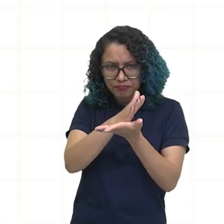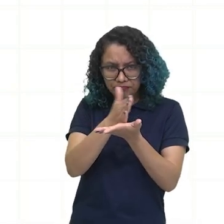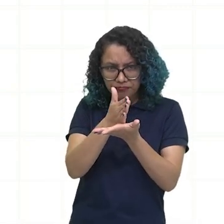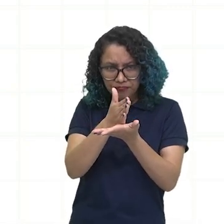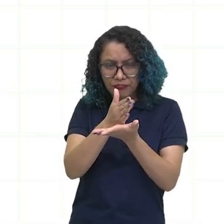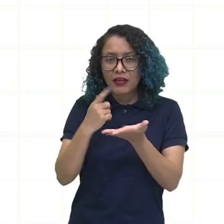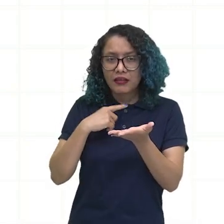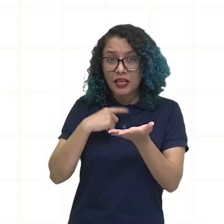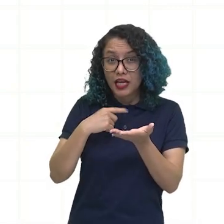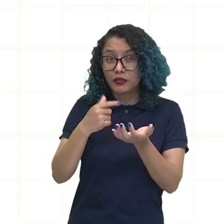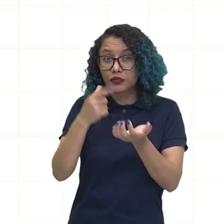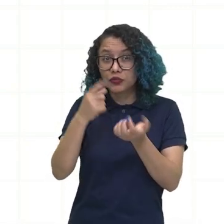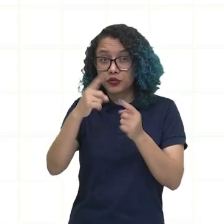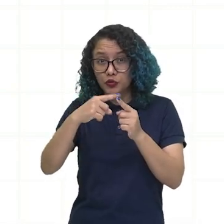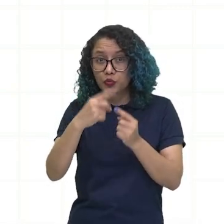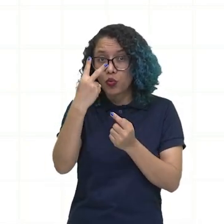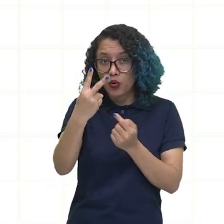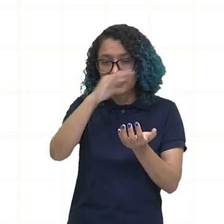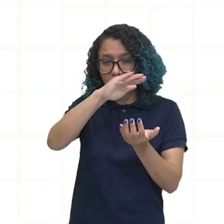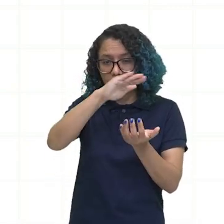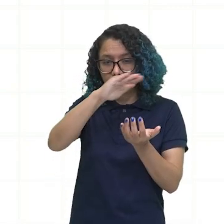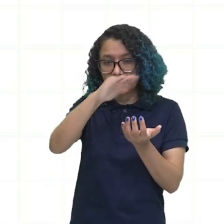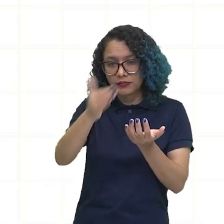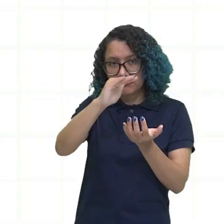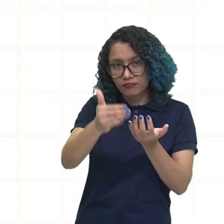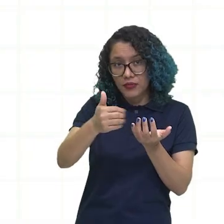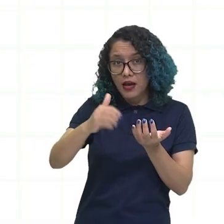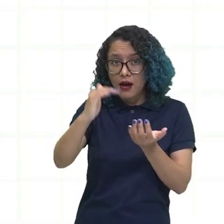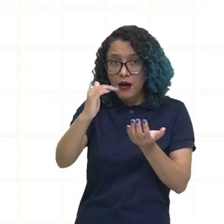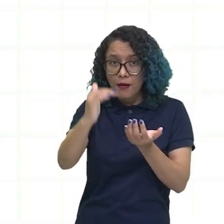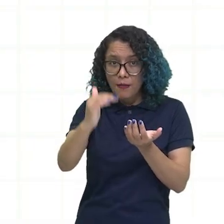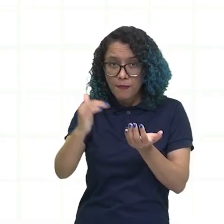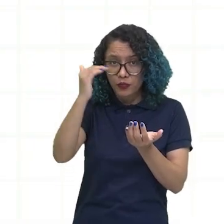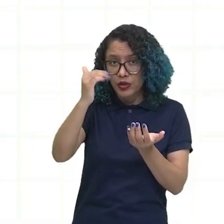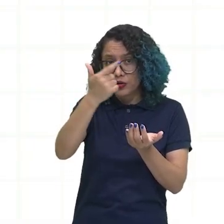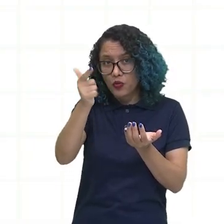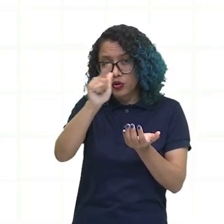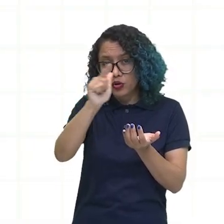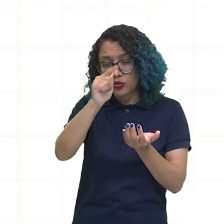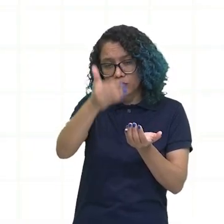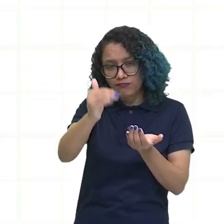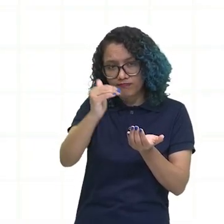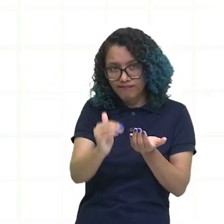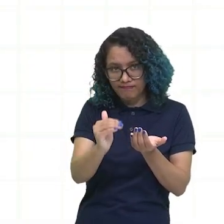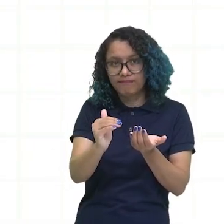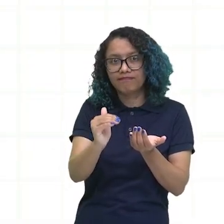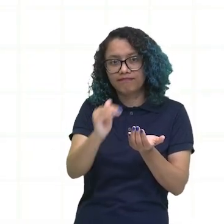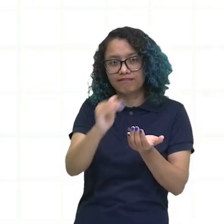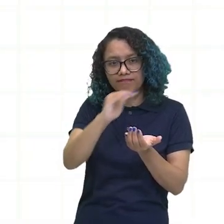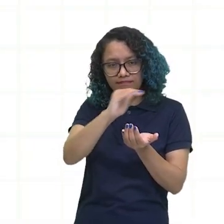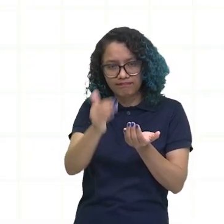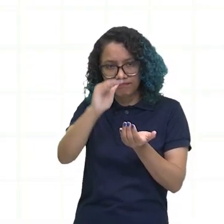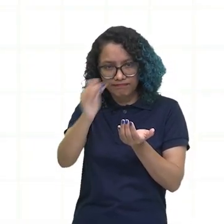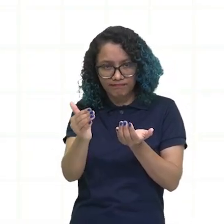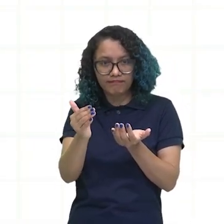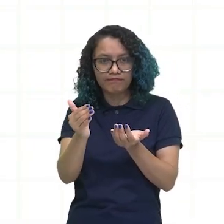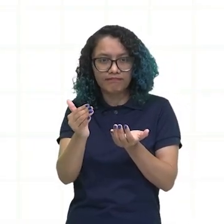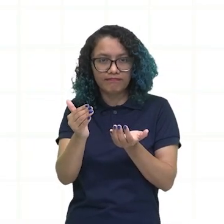manto superior e um manto interior. E esse manto, ele vai ter